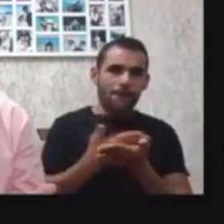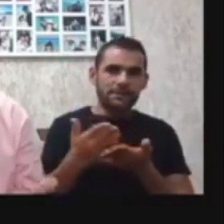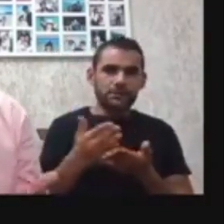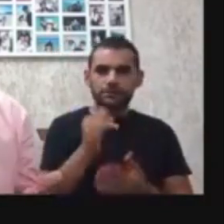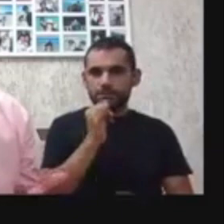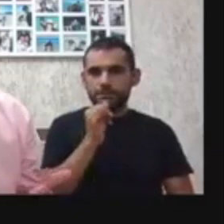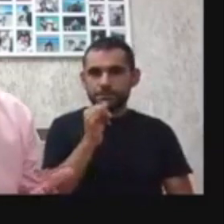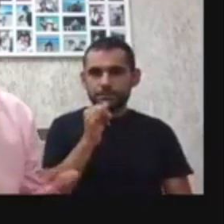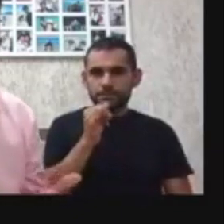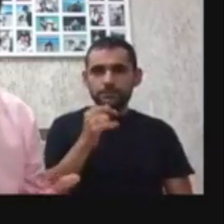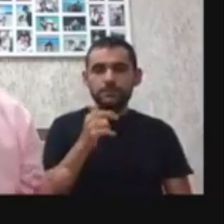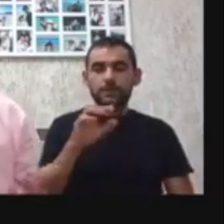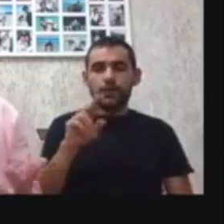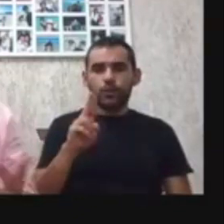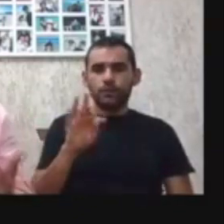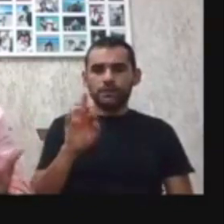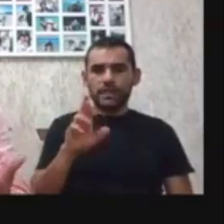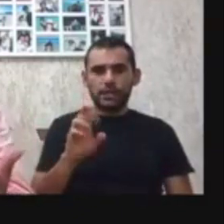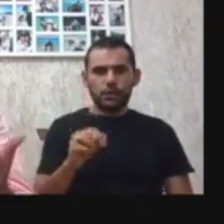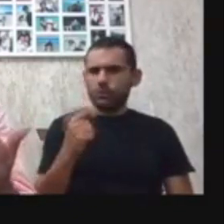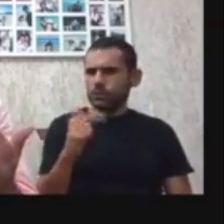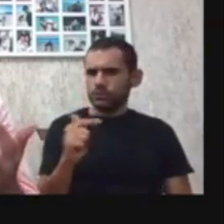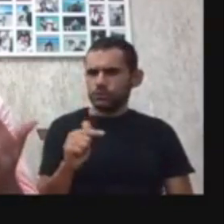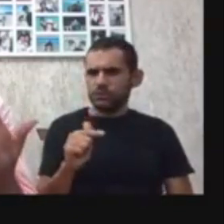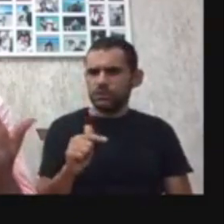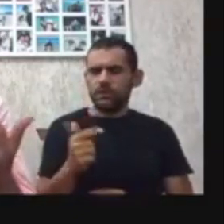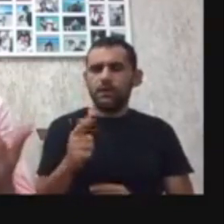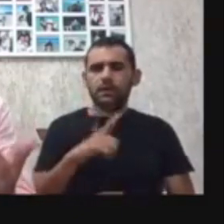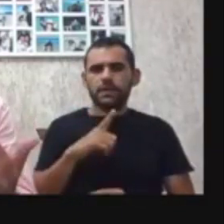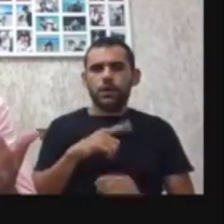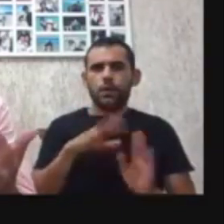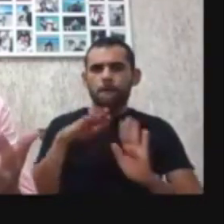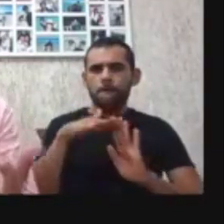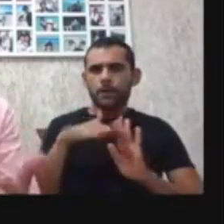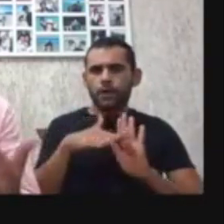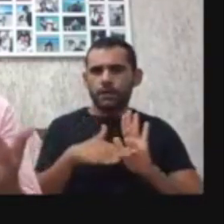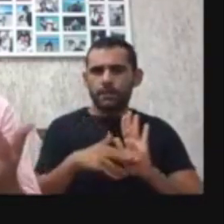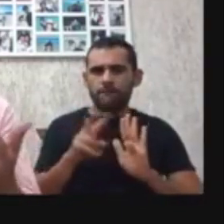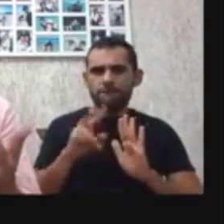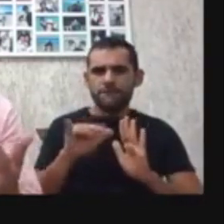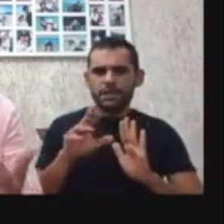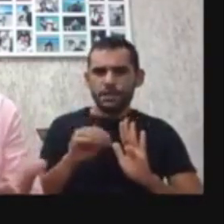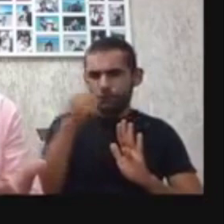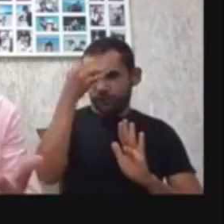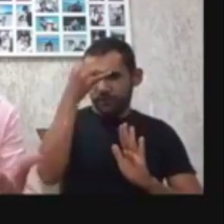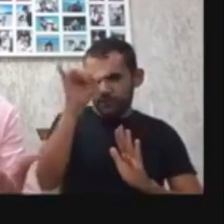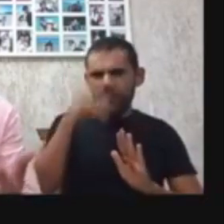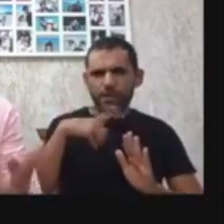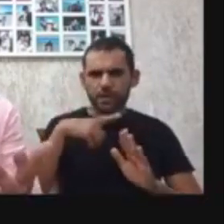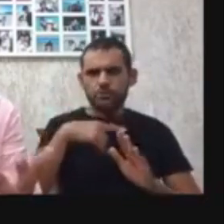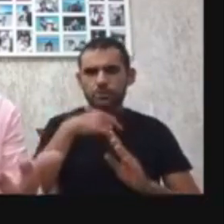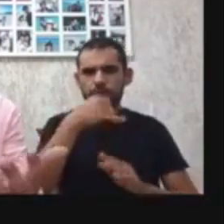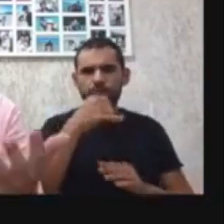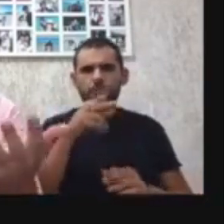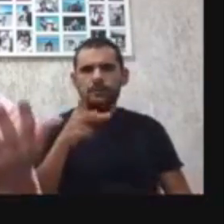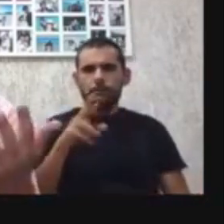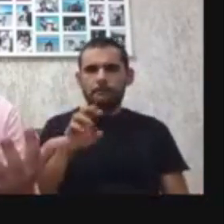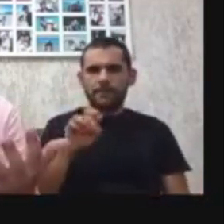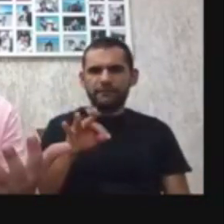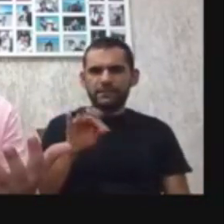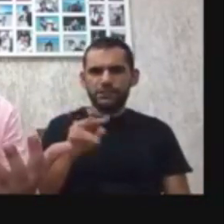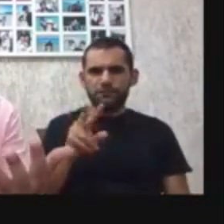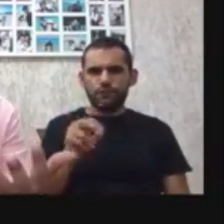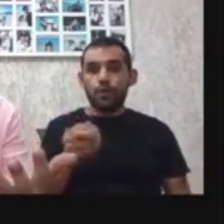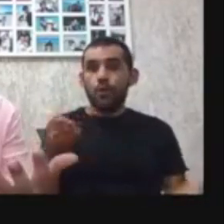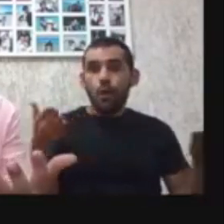do colo do útero quase não tinha em São João del Rei, porque tinha um programa vivo de prevenção, exames preventivos. Hoje, tem